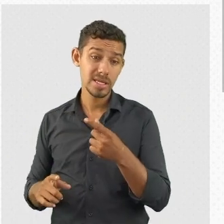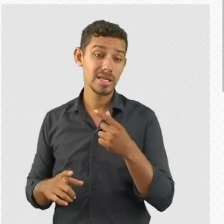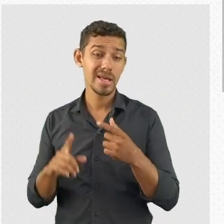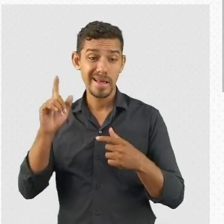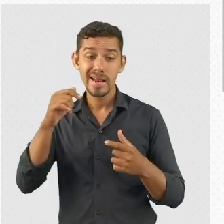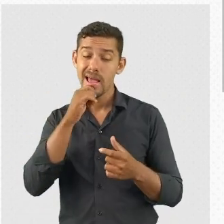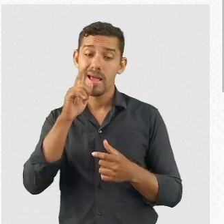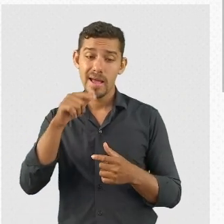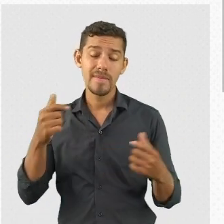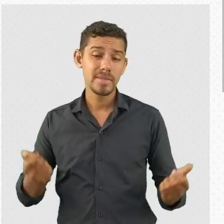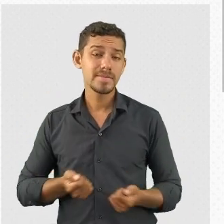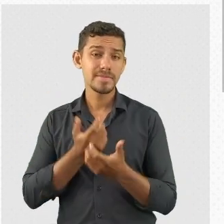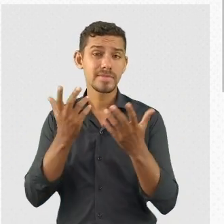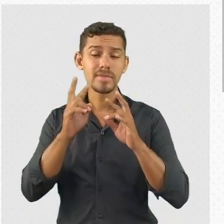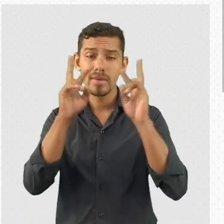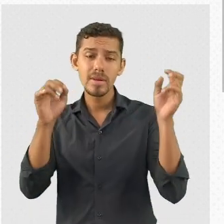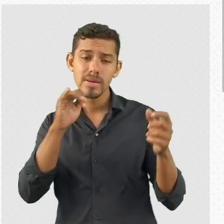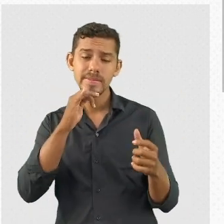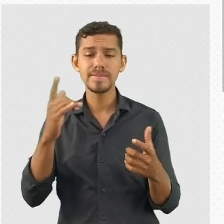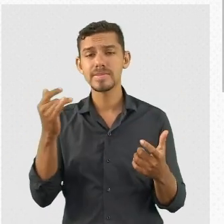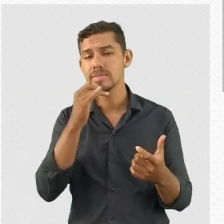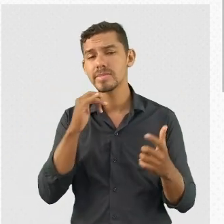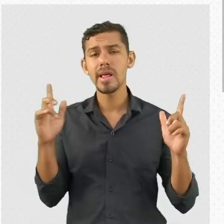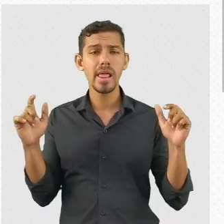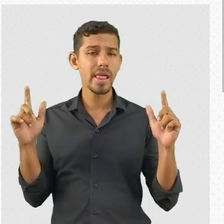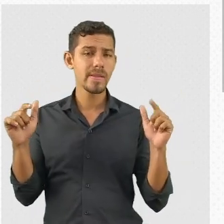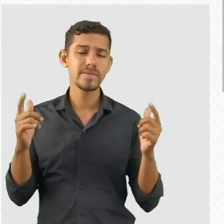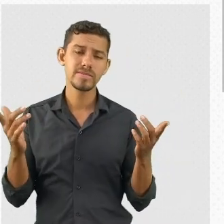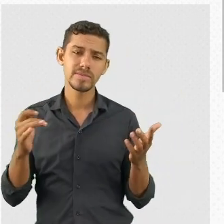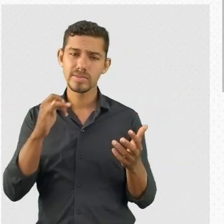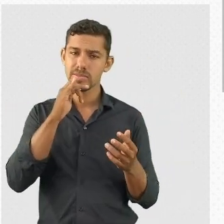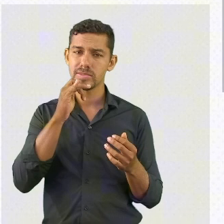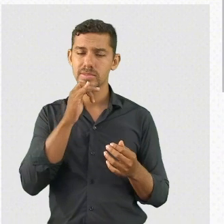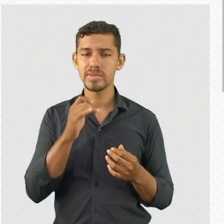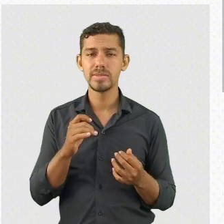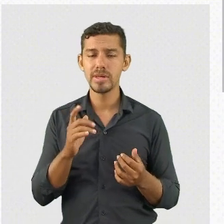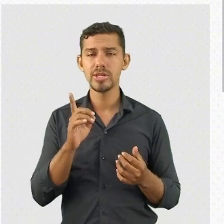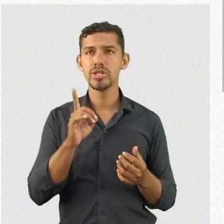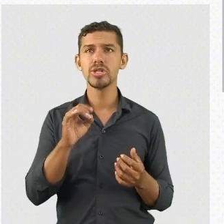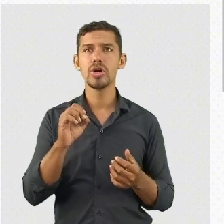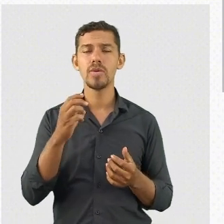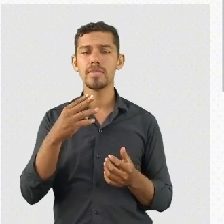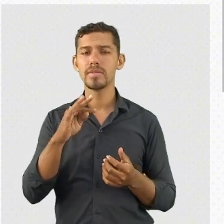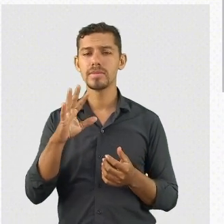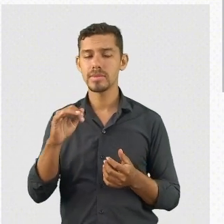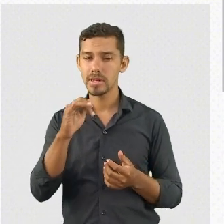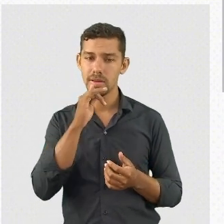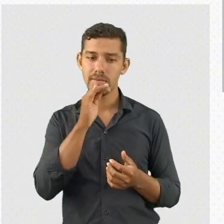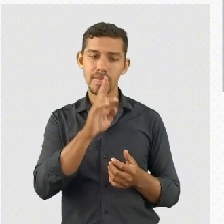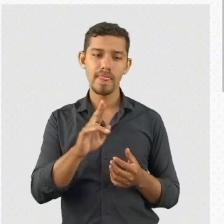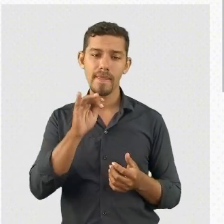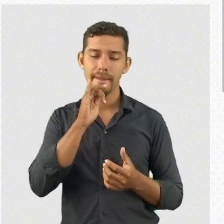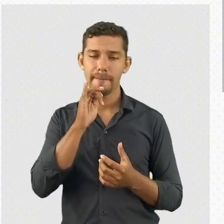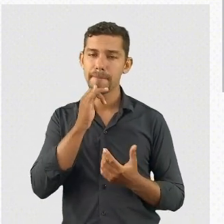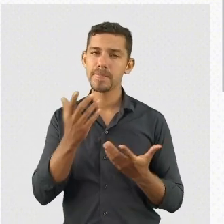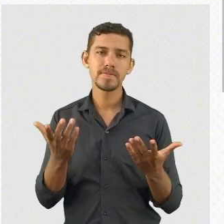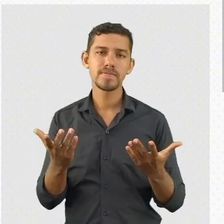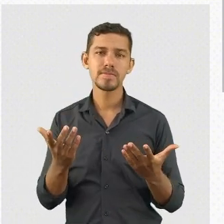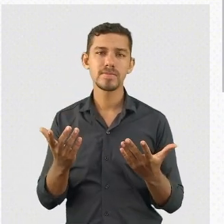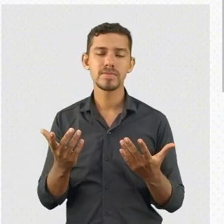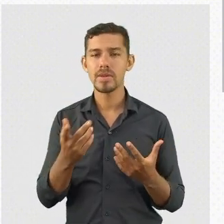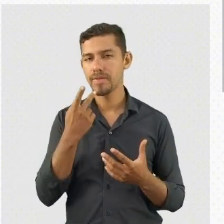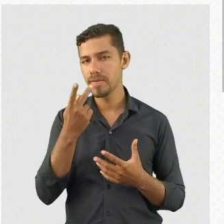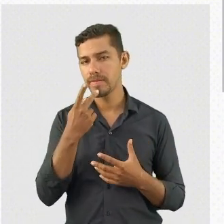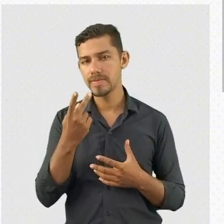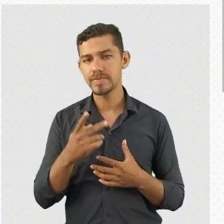uma expressão que se usa como se fosse uma gíria. É uma expressão idiomática. What's cooking você usa da mesma forma que a gente chega e